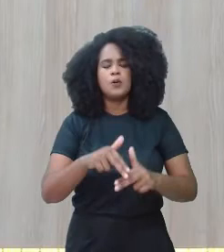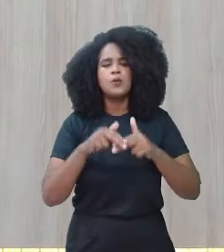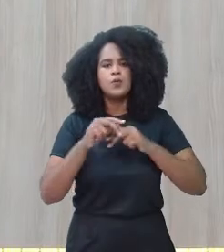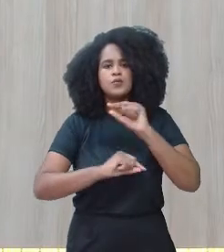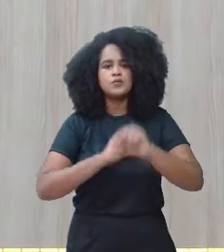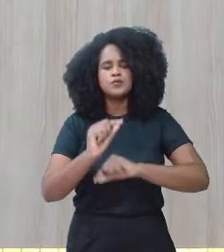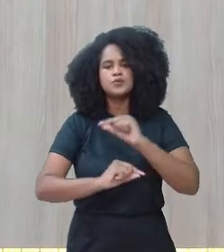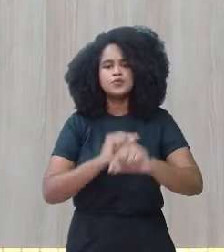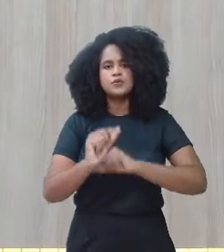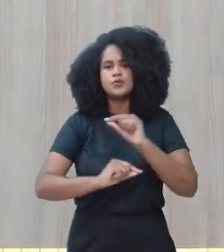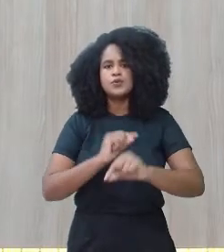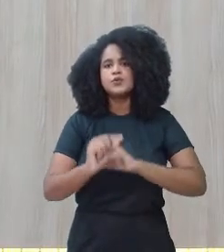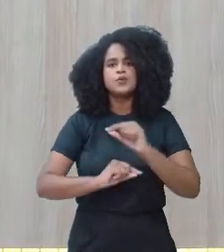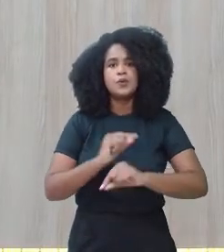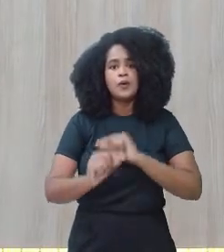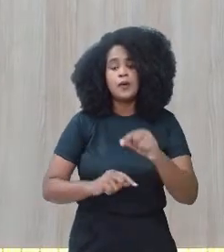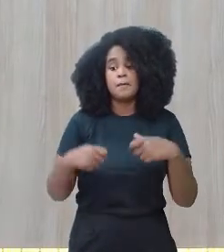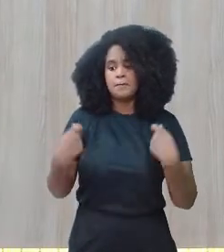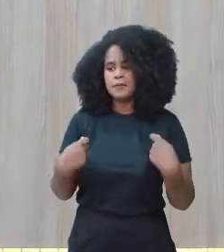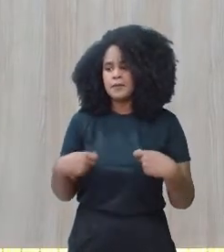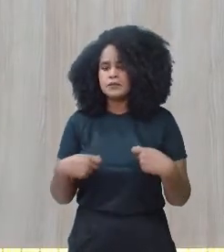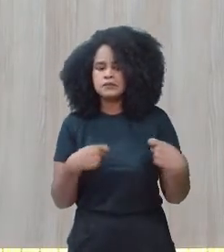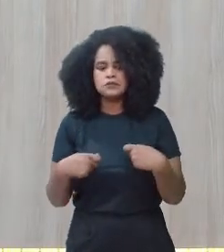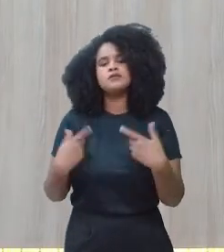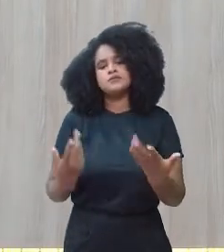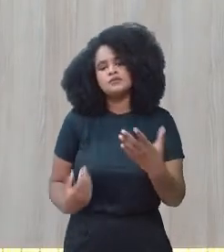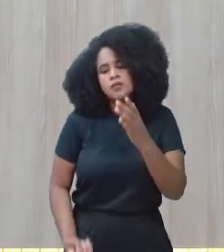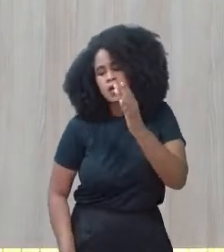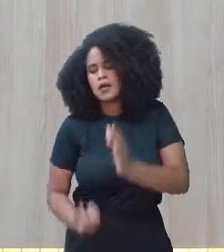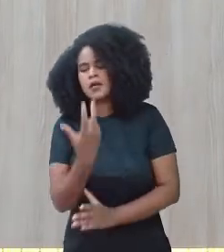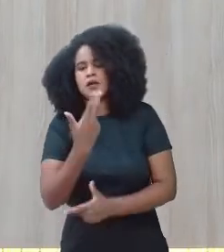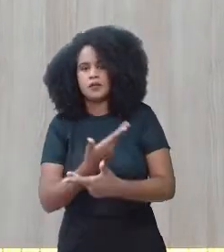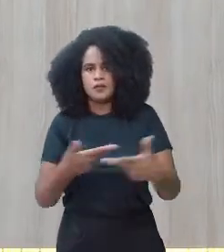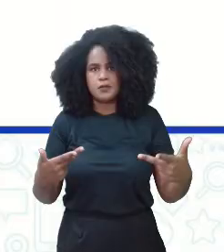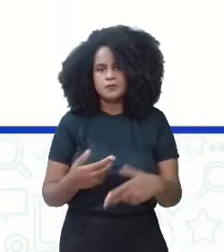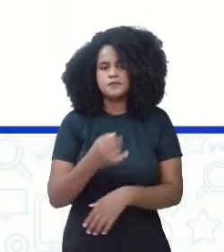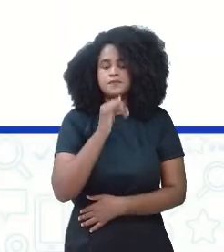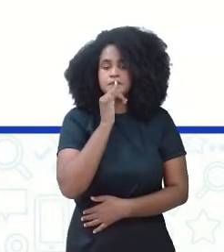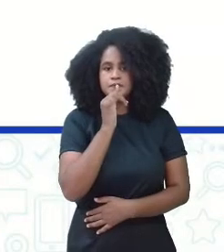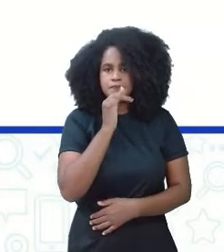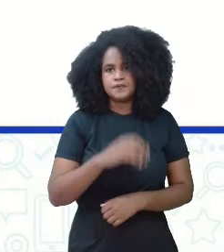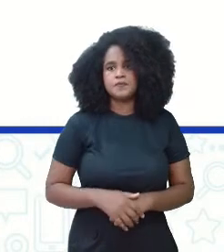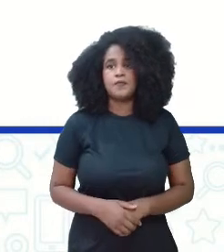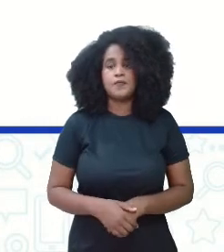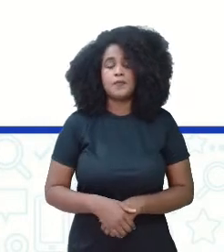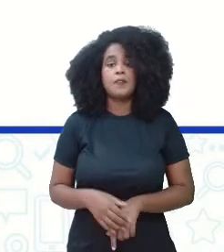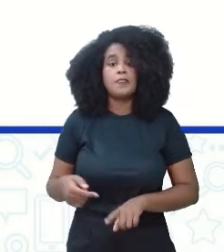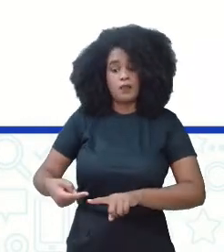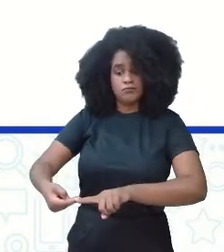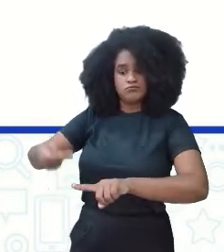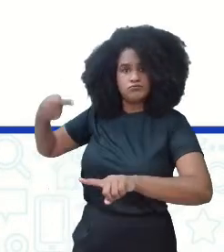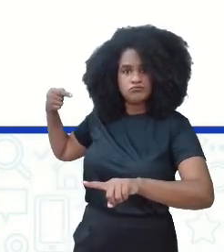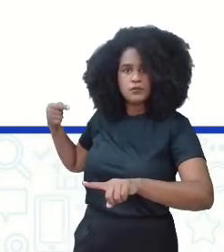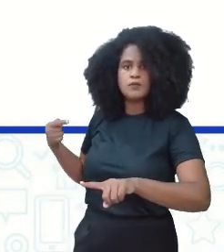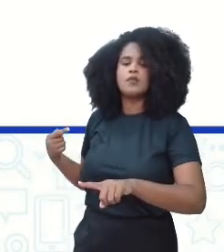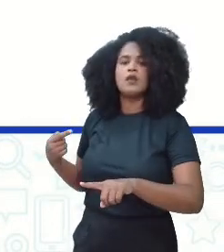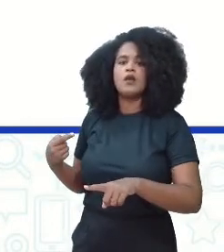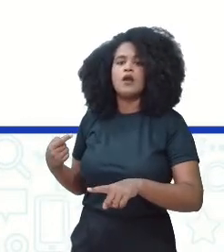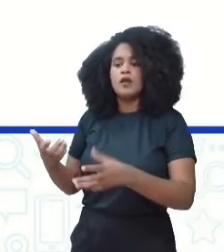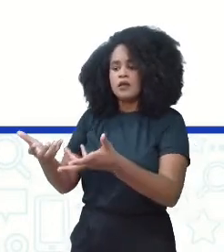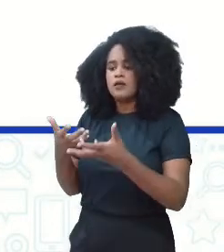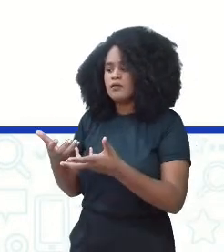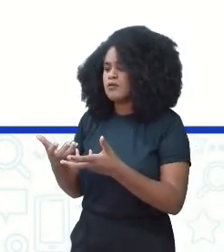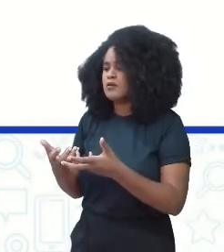coisa, de acordo com a necessidade. Então, observa aqui, ó. Inicialmente, quando se tinha a necessidade de fazer a medição